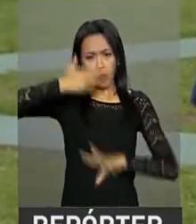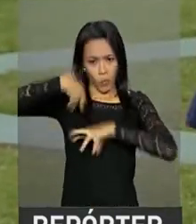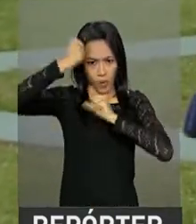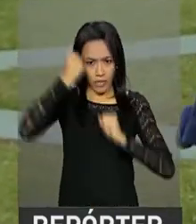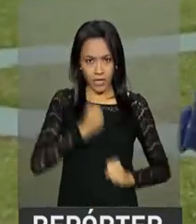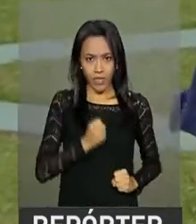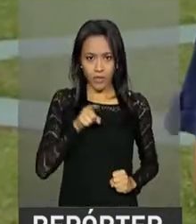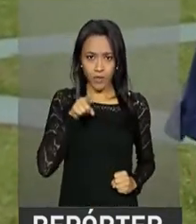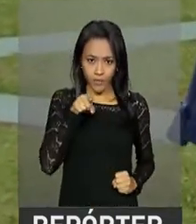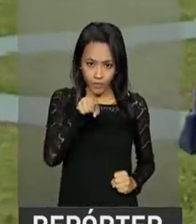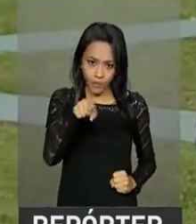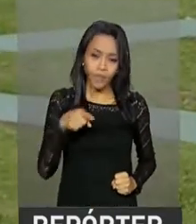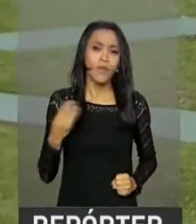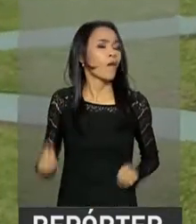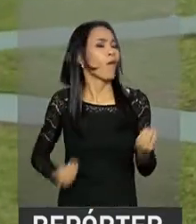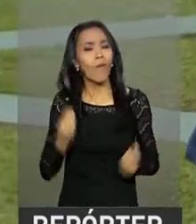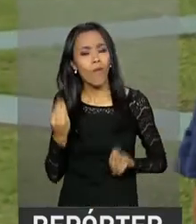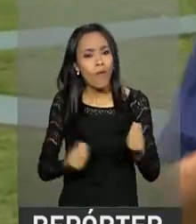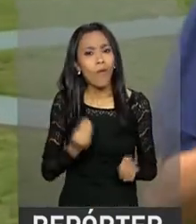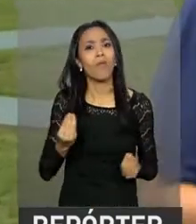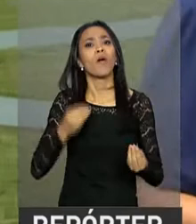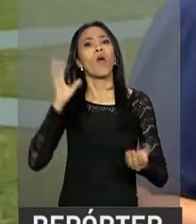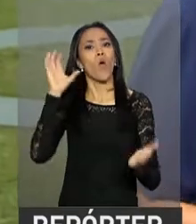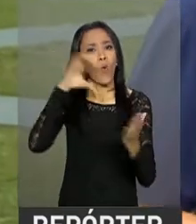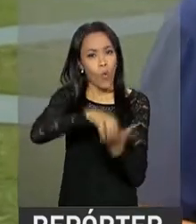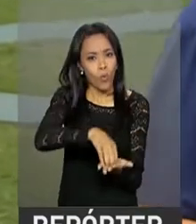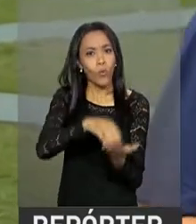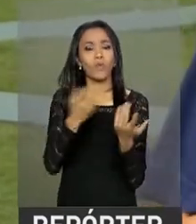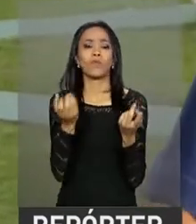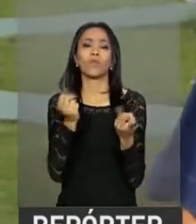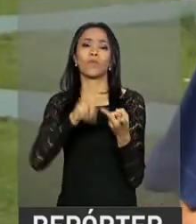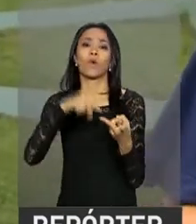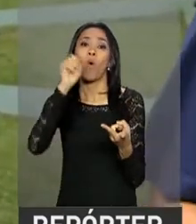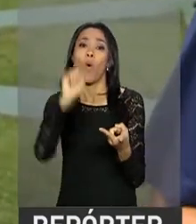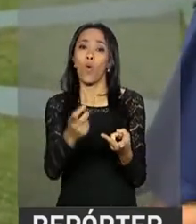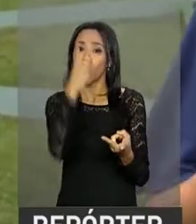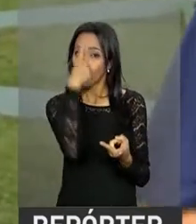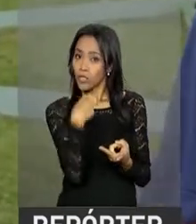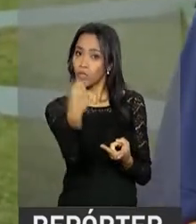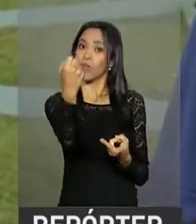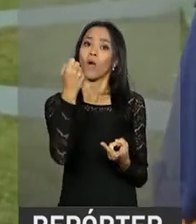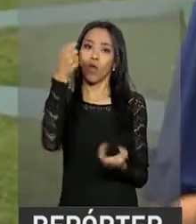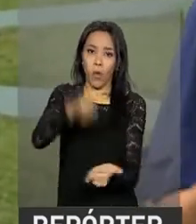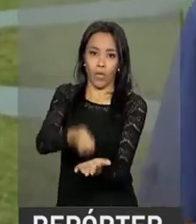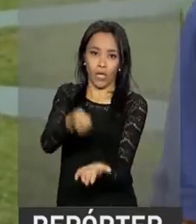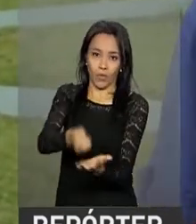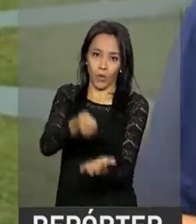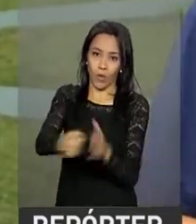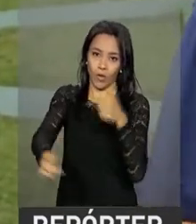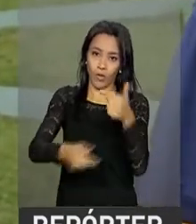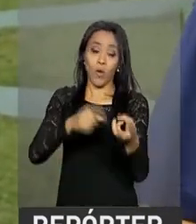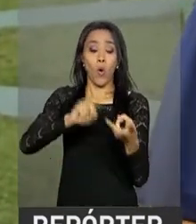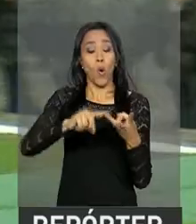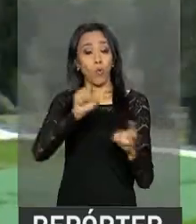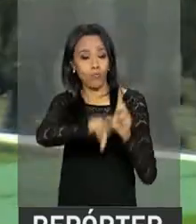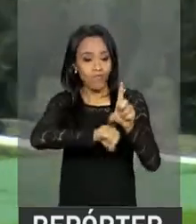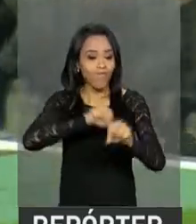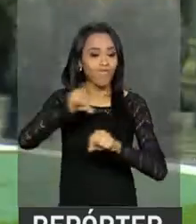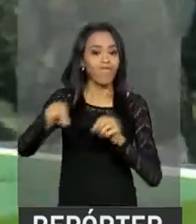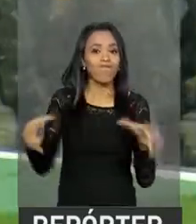Exército, o ingresso pode se dar por meio de concurso público, alistamento militar obrigatório ou processo seletivo.